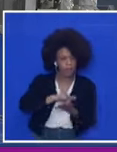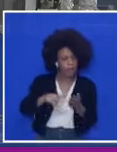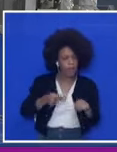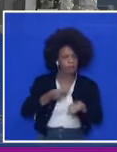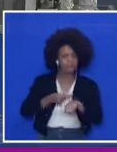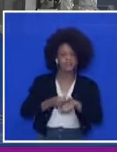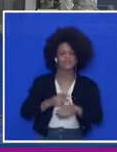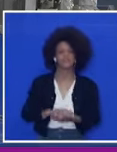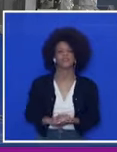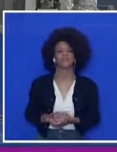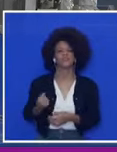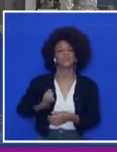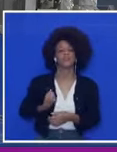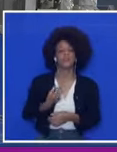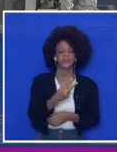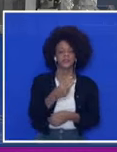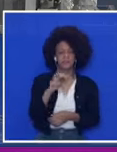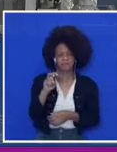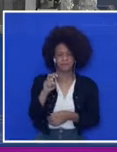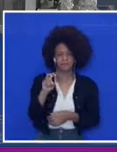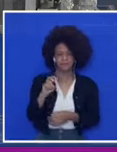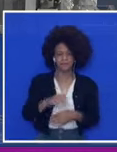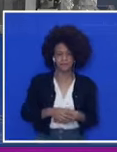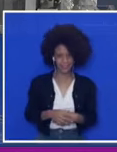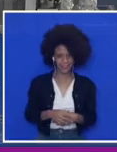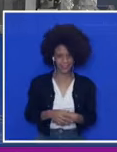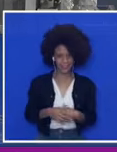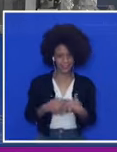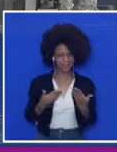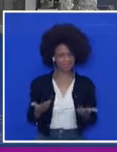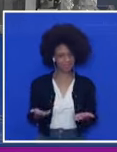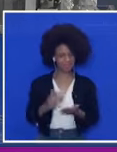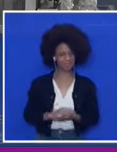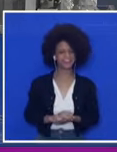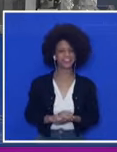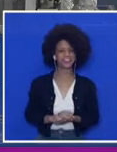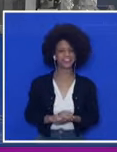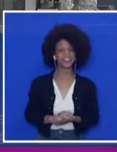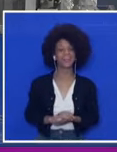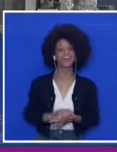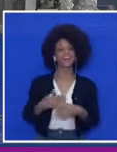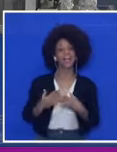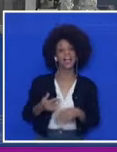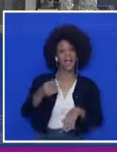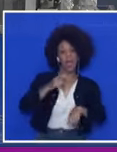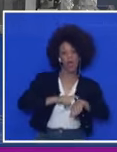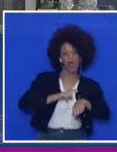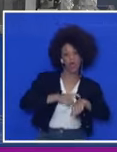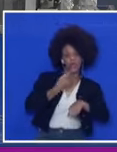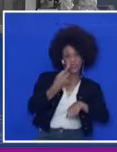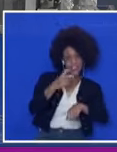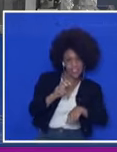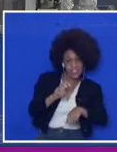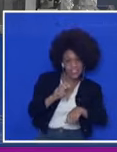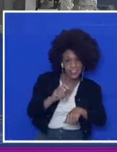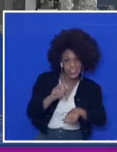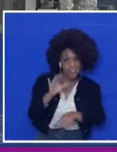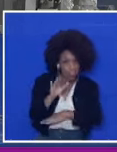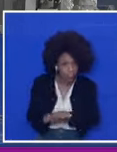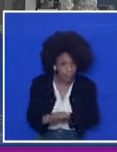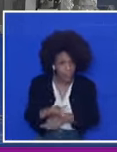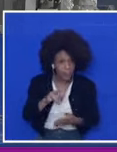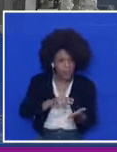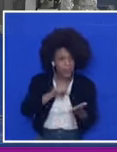Bola azul número 25, azul 25. Lembrando que hoje às 15 horas foi realizado o Super 7,